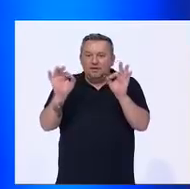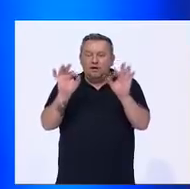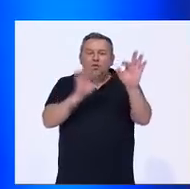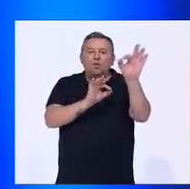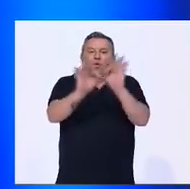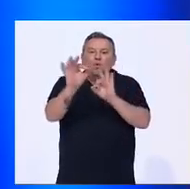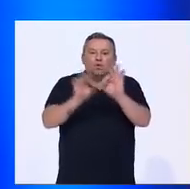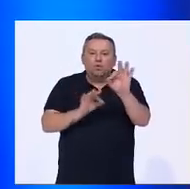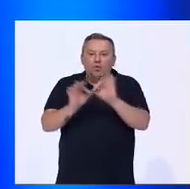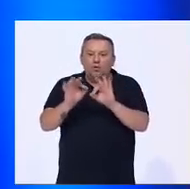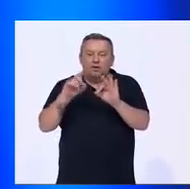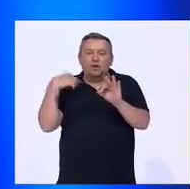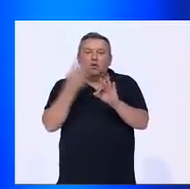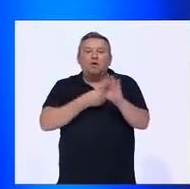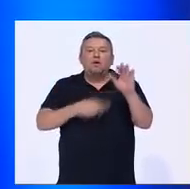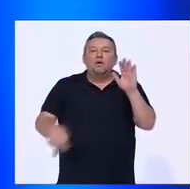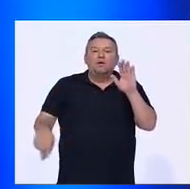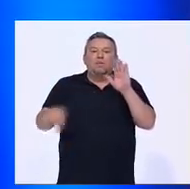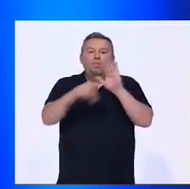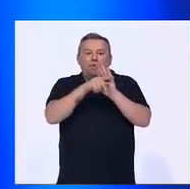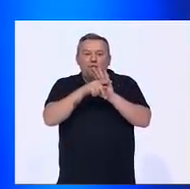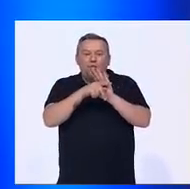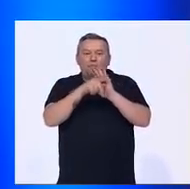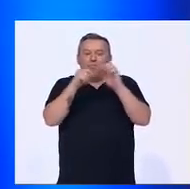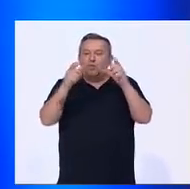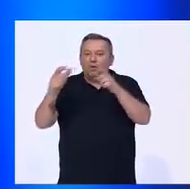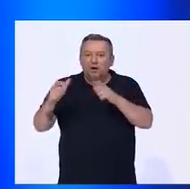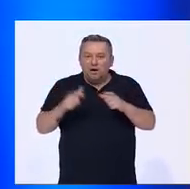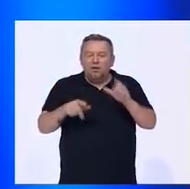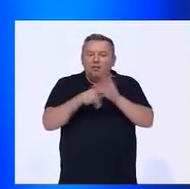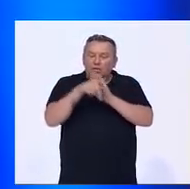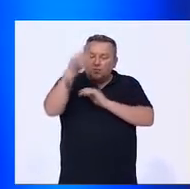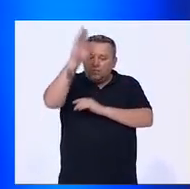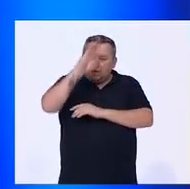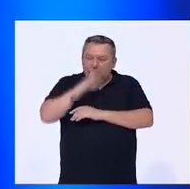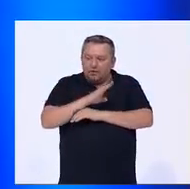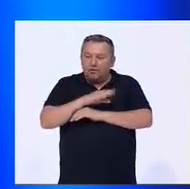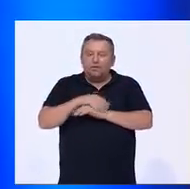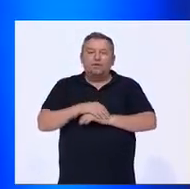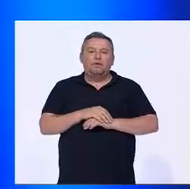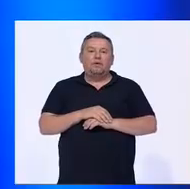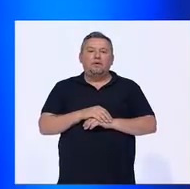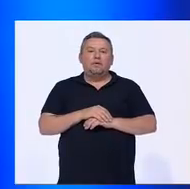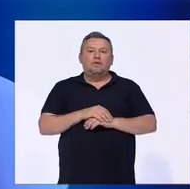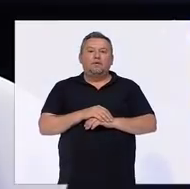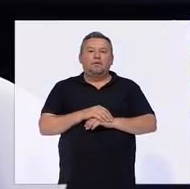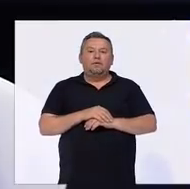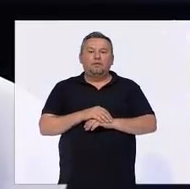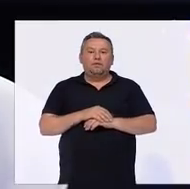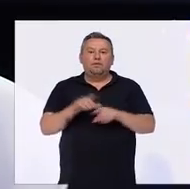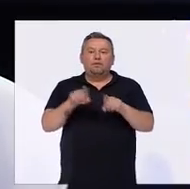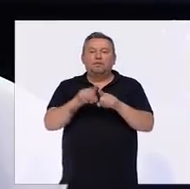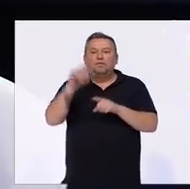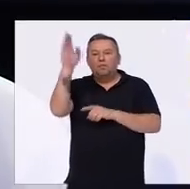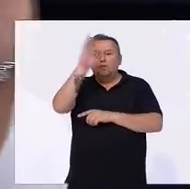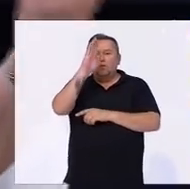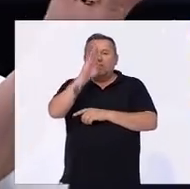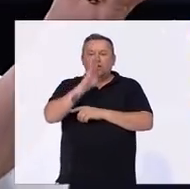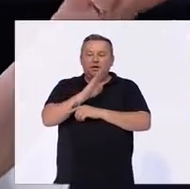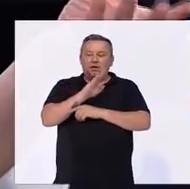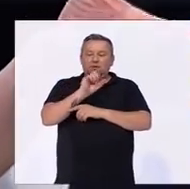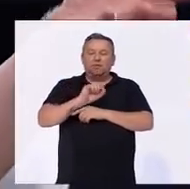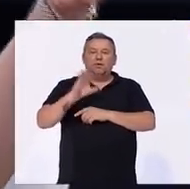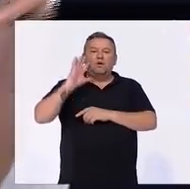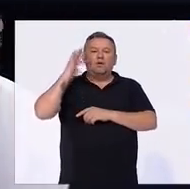controle da nossa própria nosso próprio espaço, nosso próprio território, eu diria até da soberania em algum modo. O Brasil abre